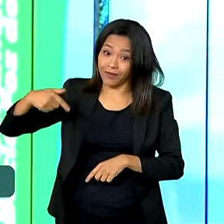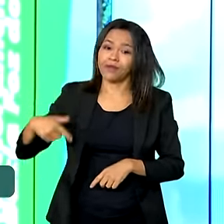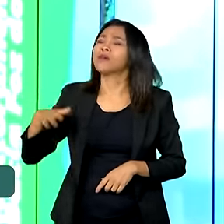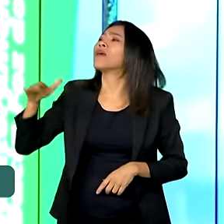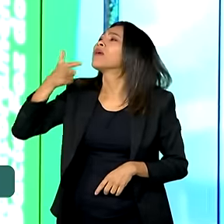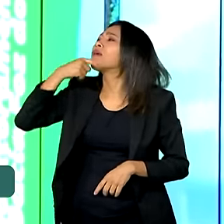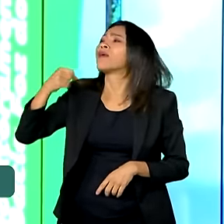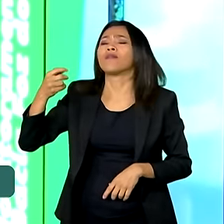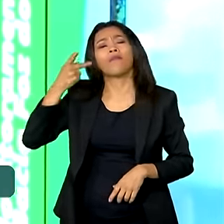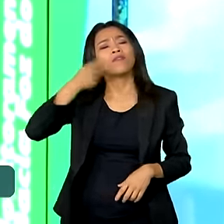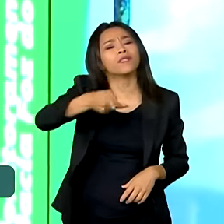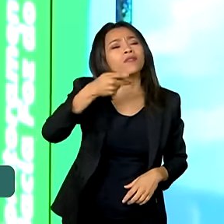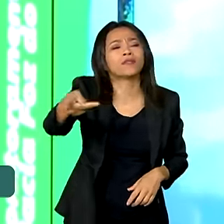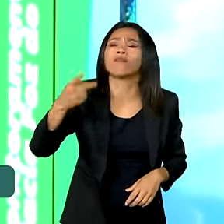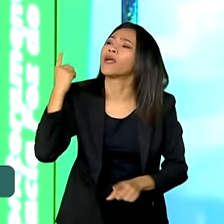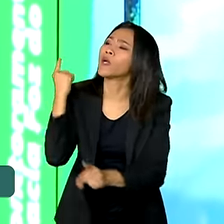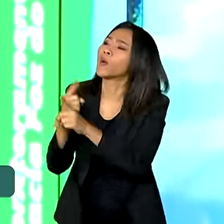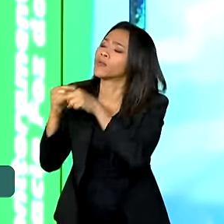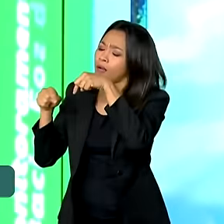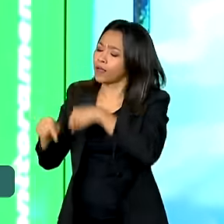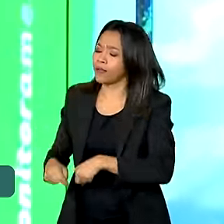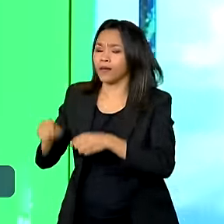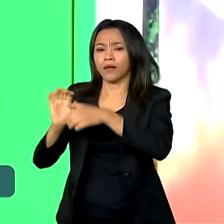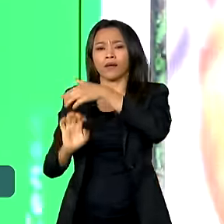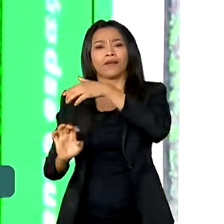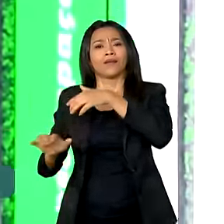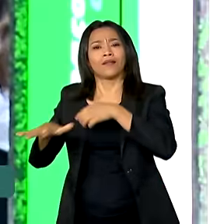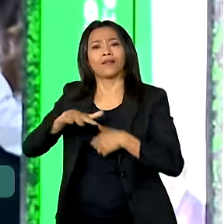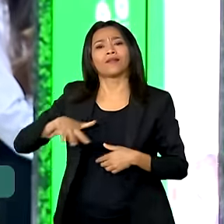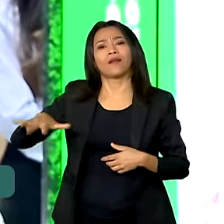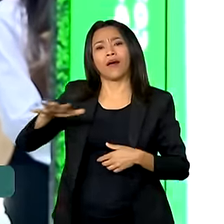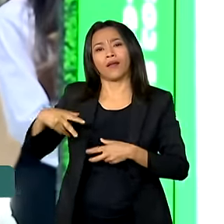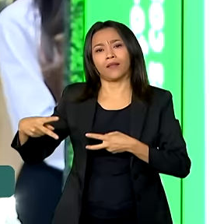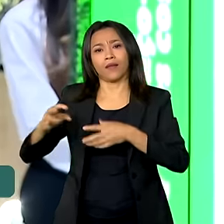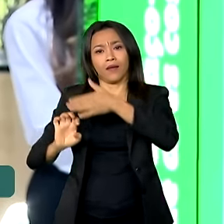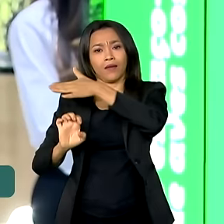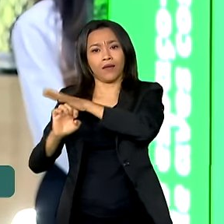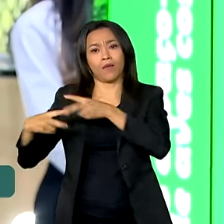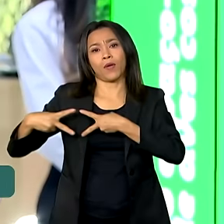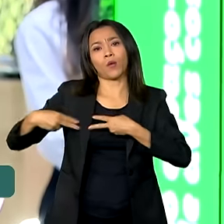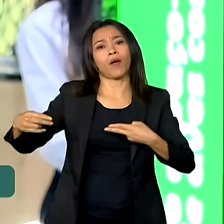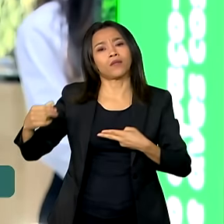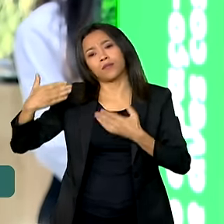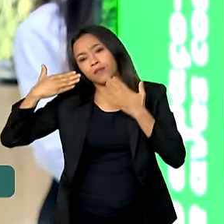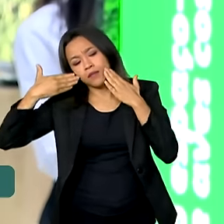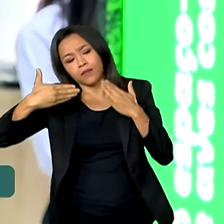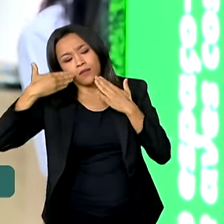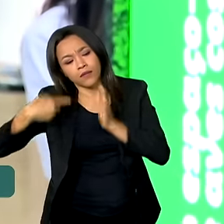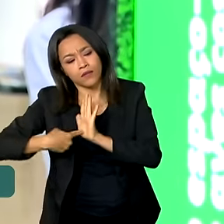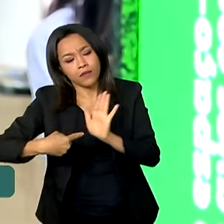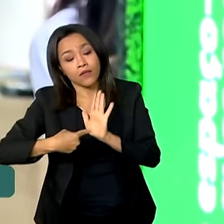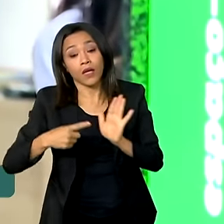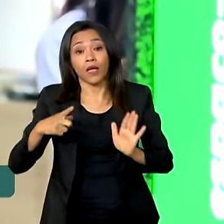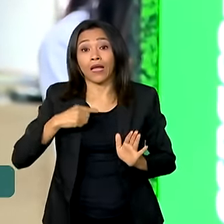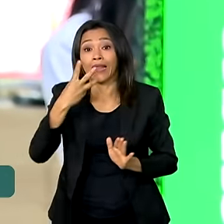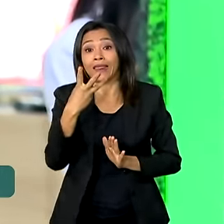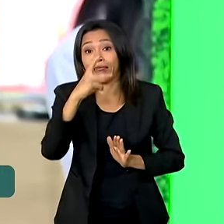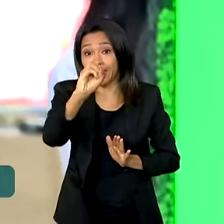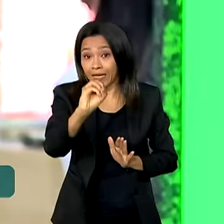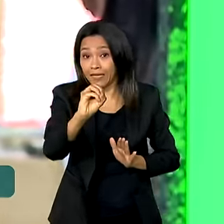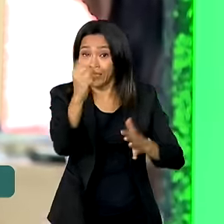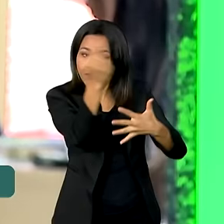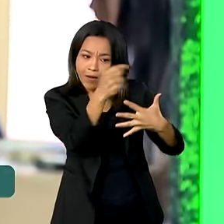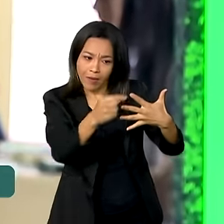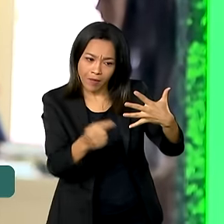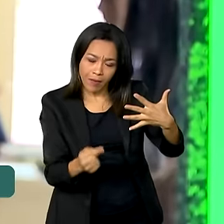Cobra, o que é que vai encontrar no estande da Petrobras? Aqui no estande da Petrobras, a gente vai ter 30 iniciativas financiadas